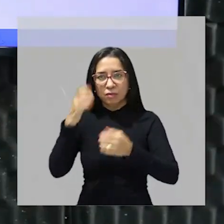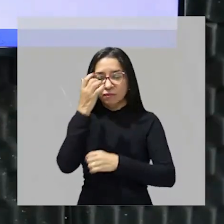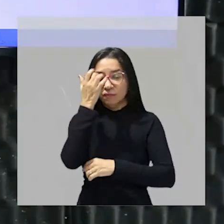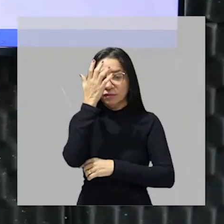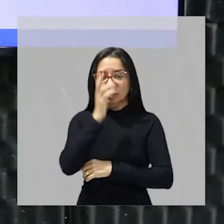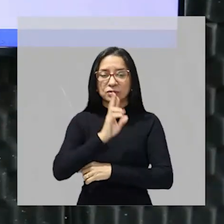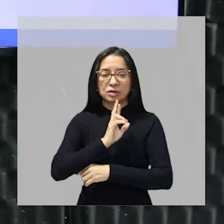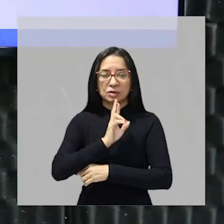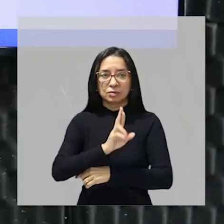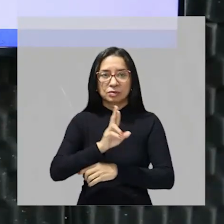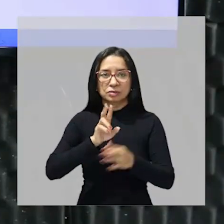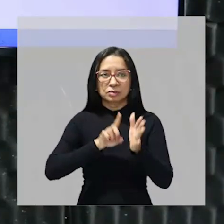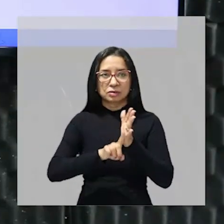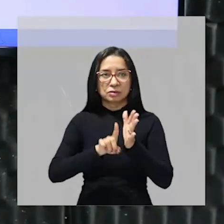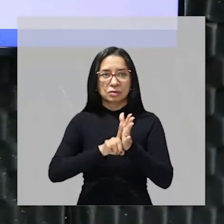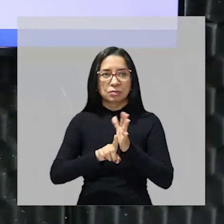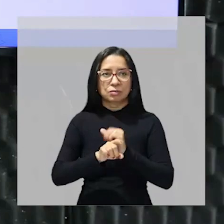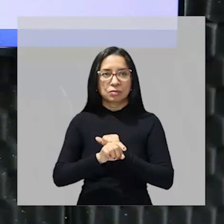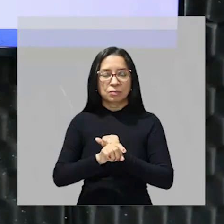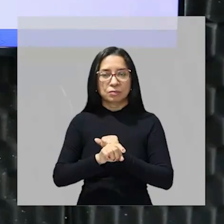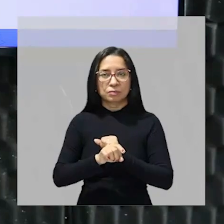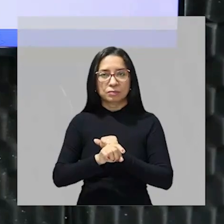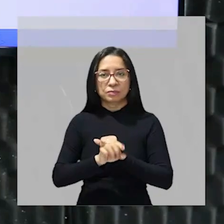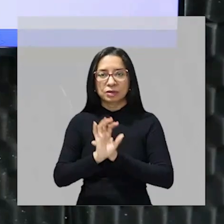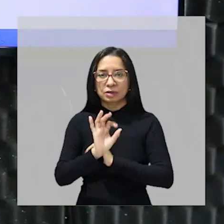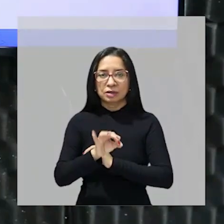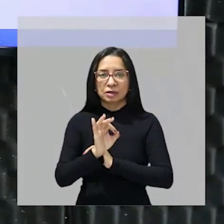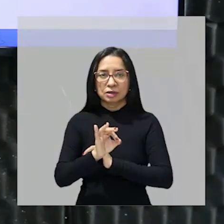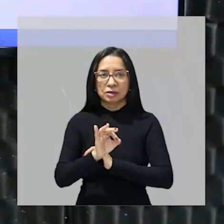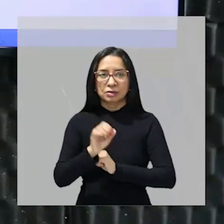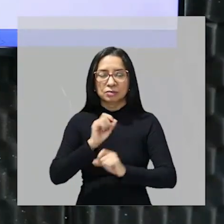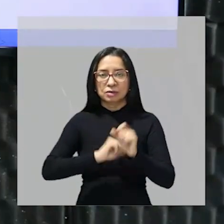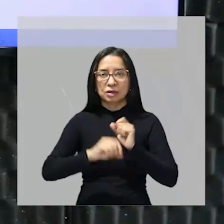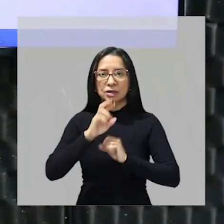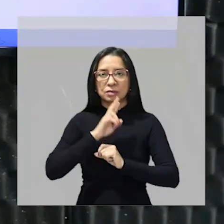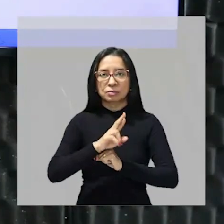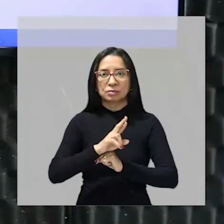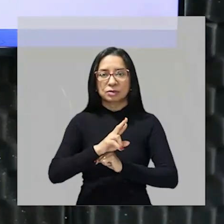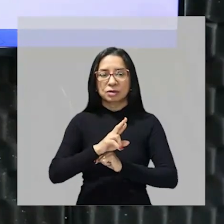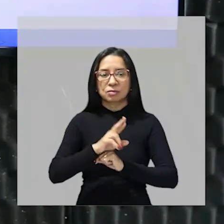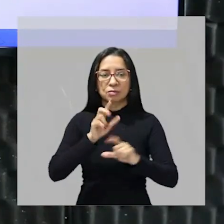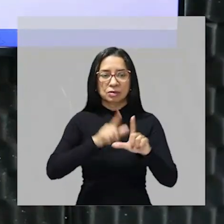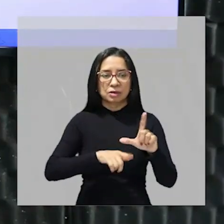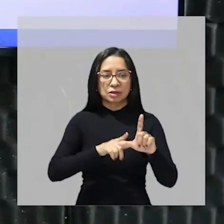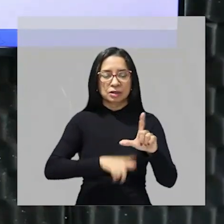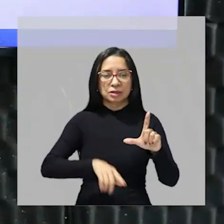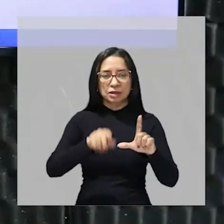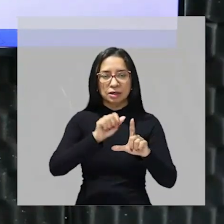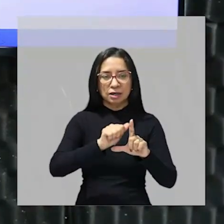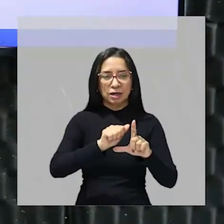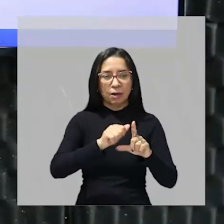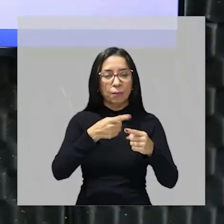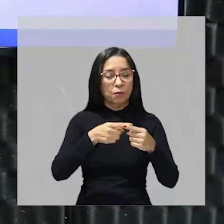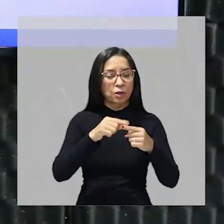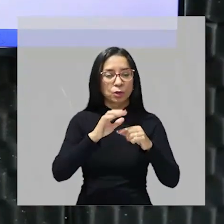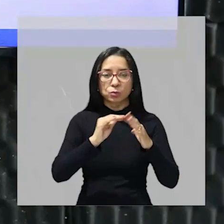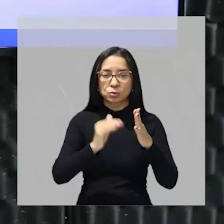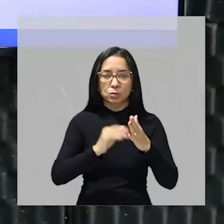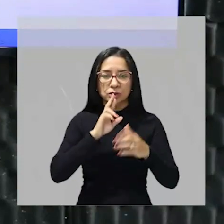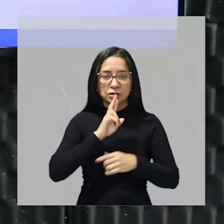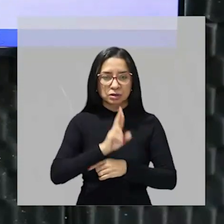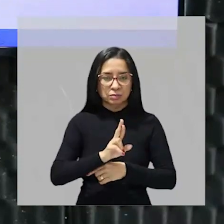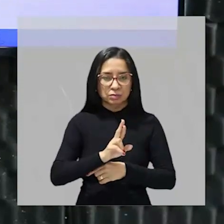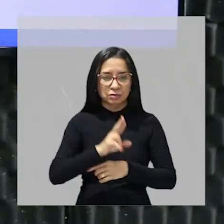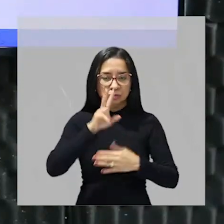fácil responder essa questão, né? Está correto quem respondeu a alternativa A, porque todas essas opções que a gente